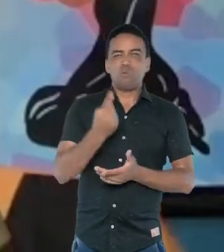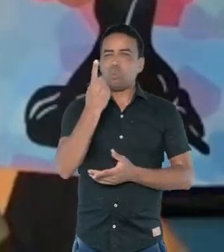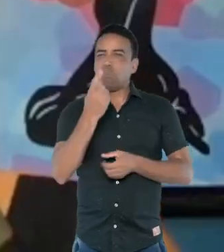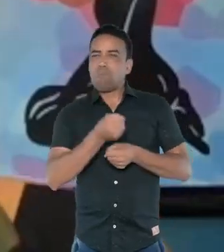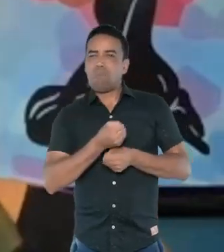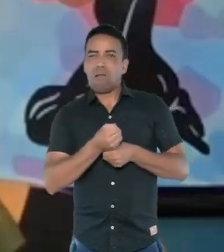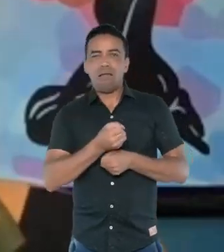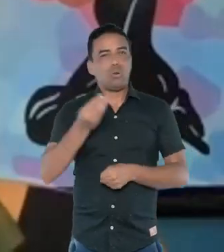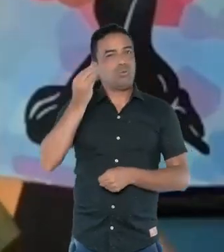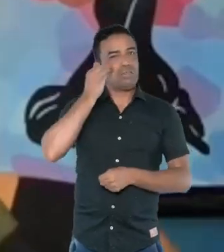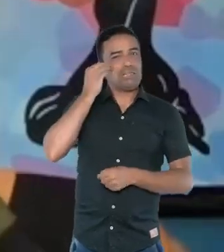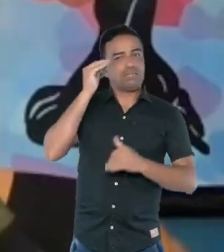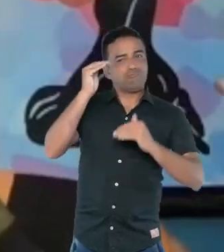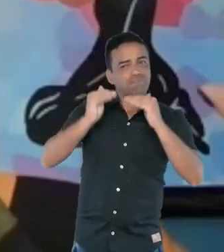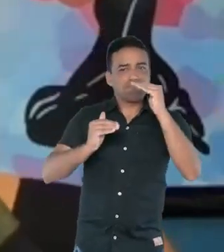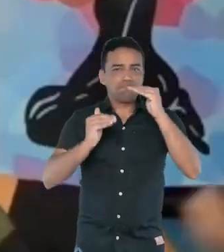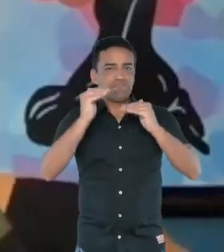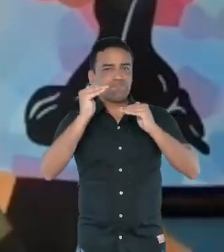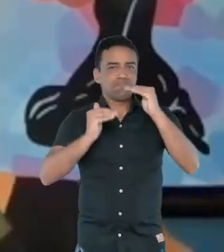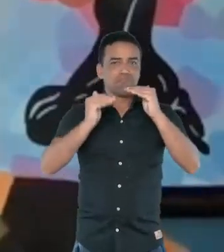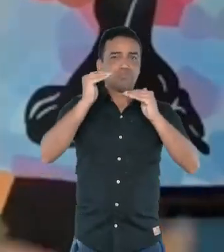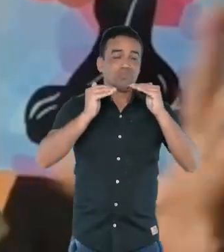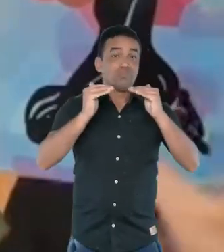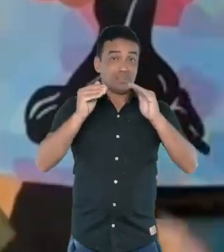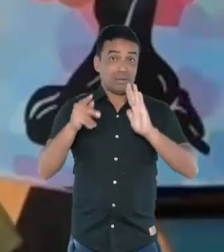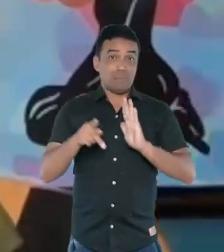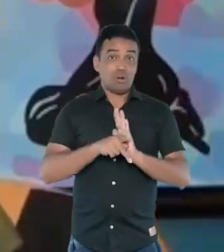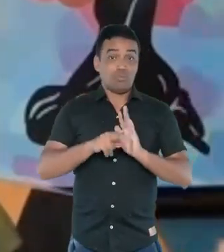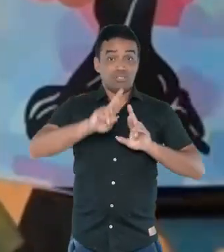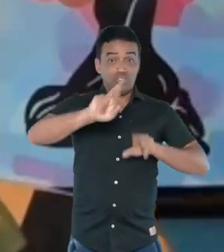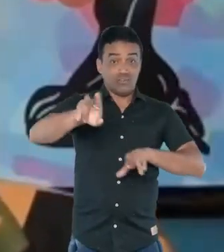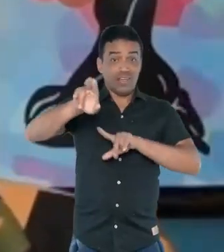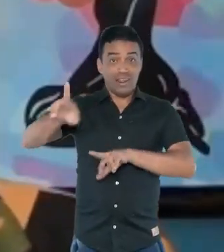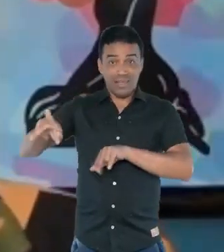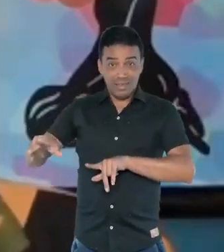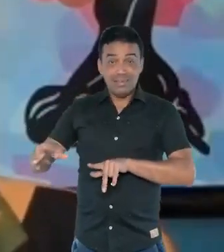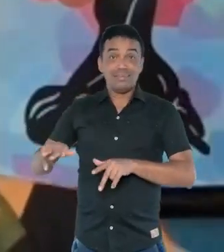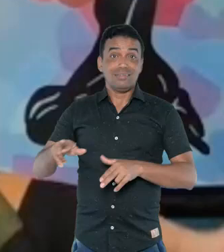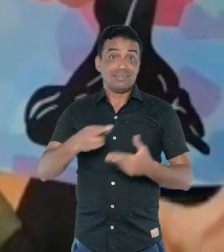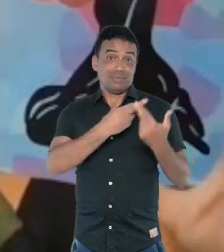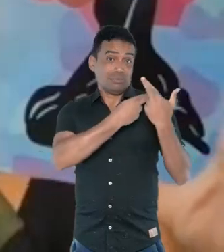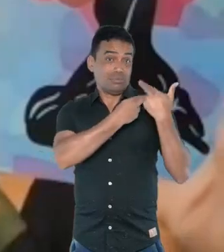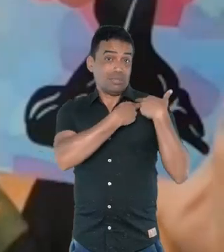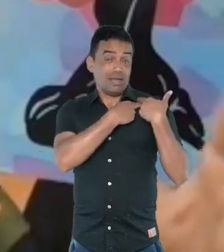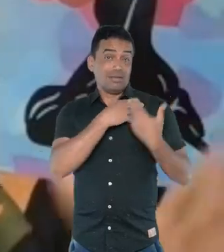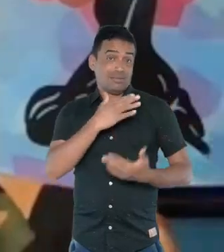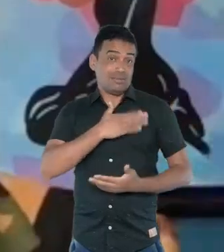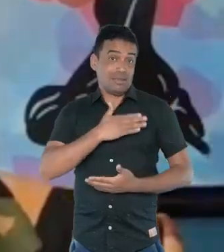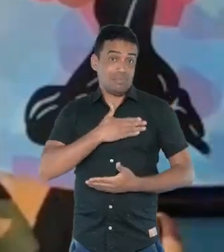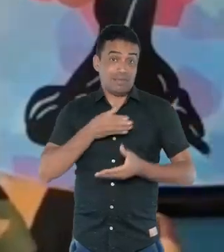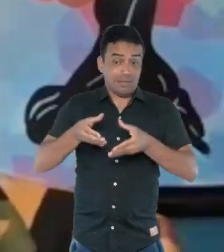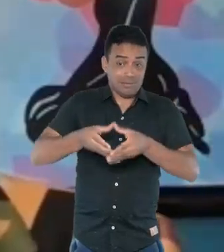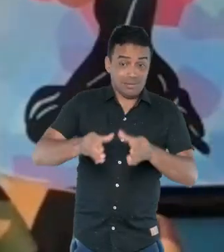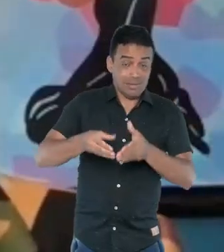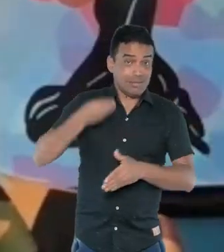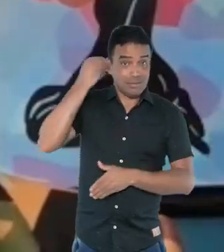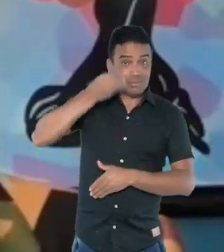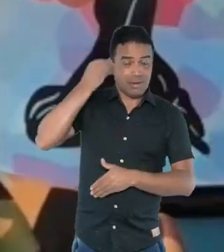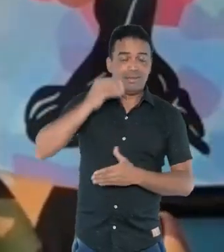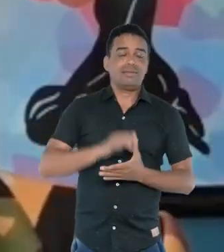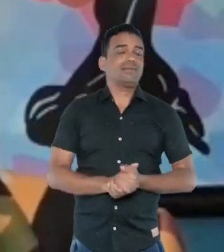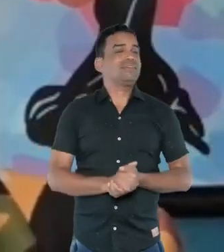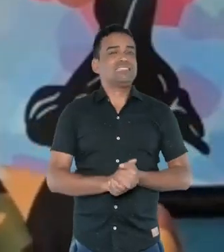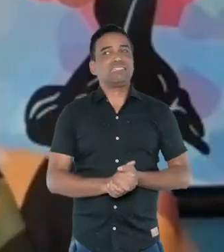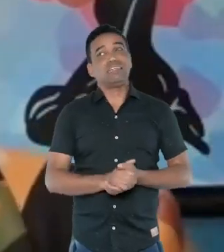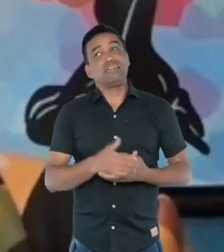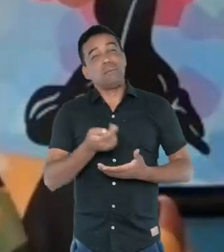assim, tentando equilibrar as demandas desses diferentes papéis que eu ocupo, com pouco espaço na agenda